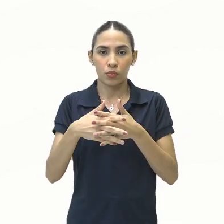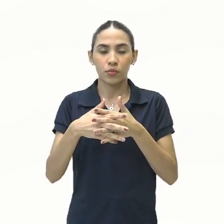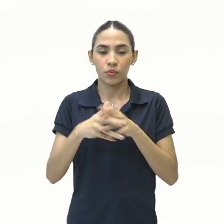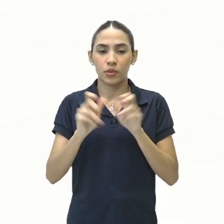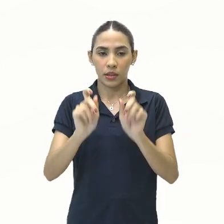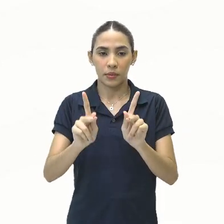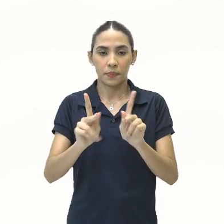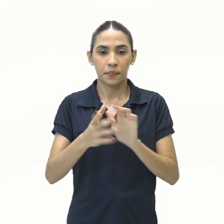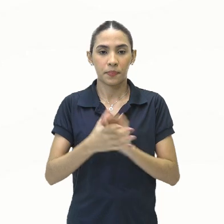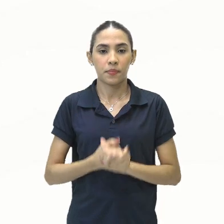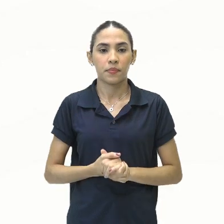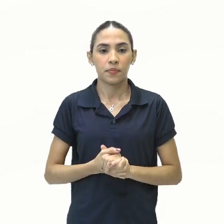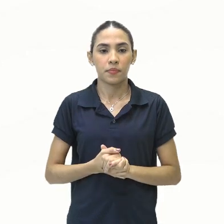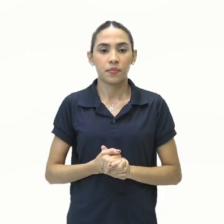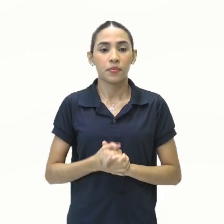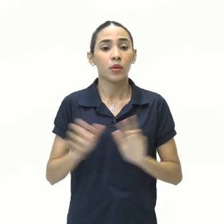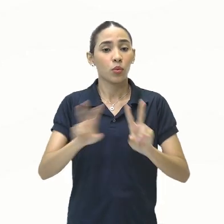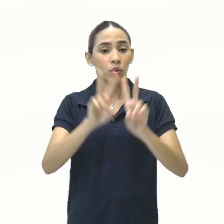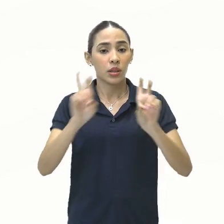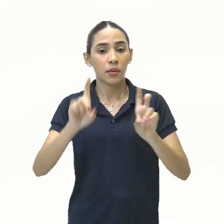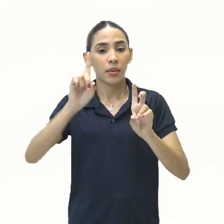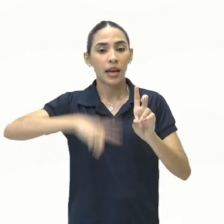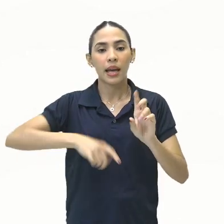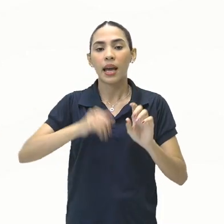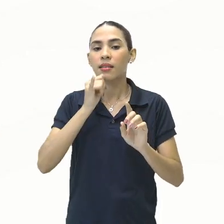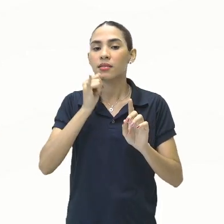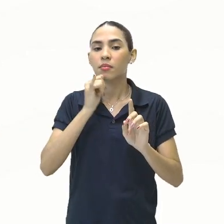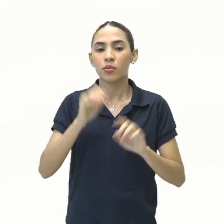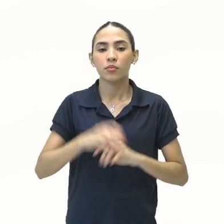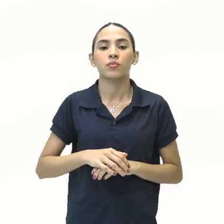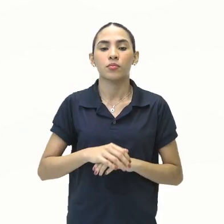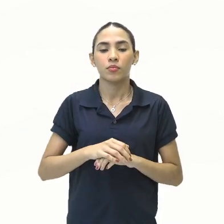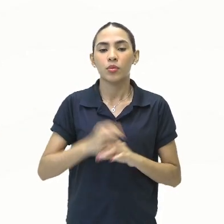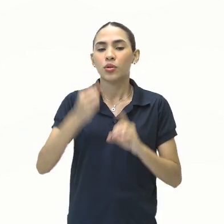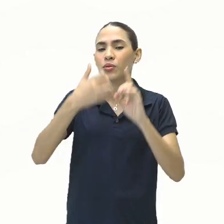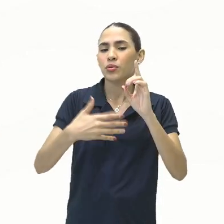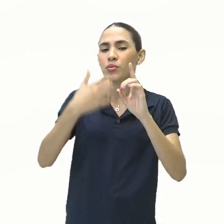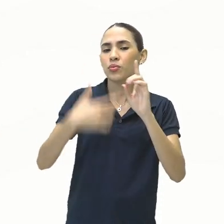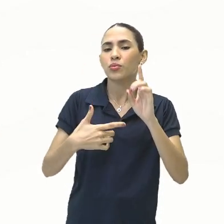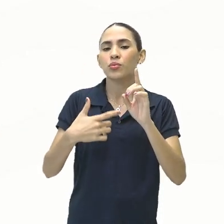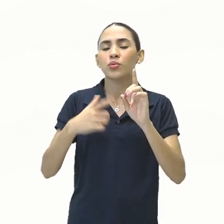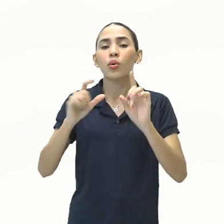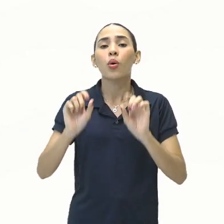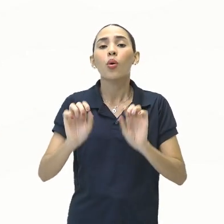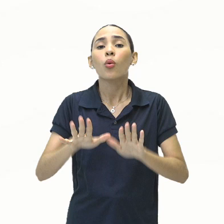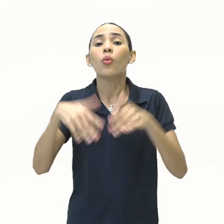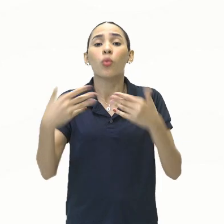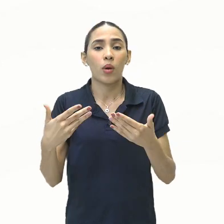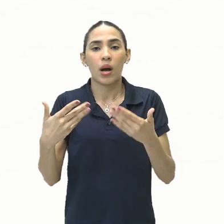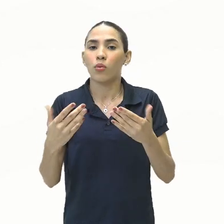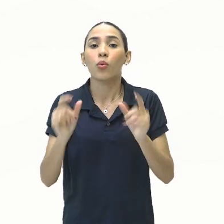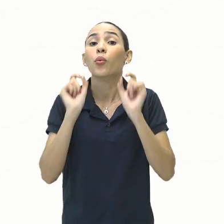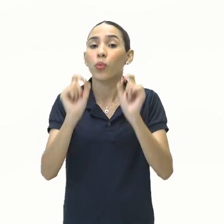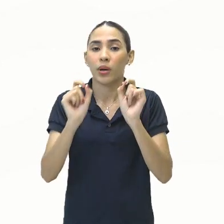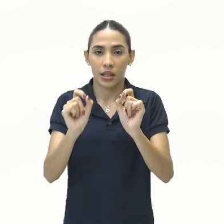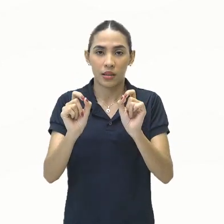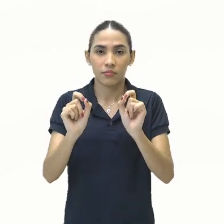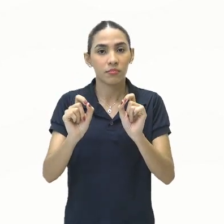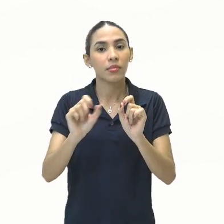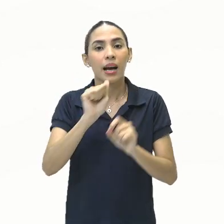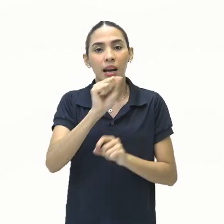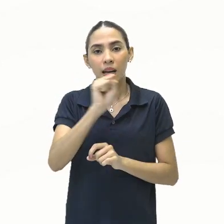tese, tá? O tema é o objeto do discurso, é sobre o que eu vou falar, né? Ou seja, o meu